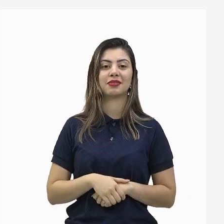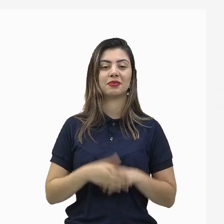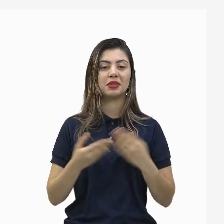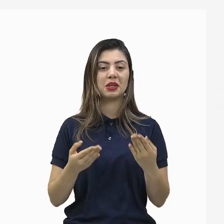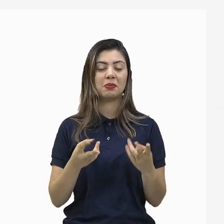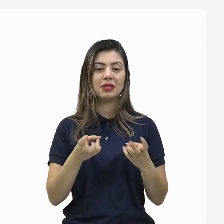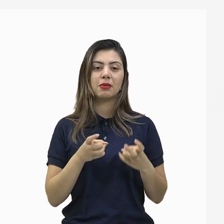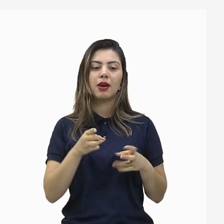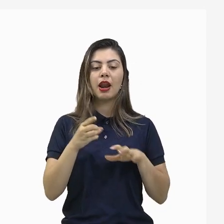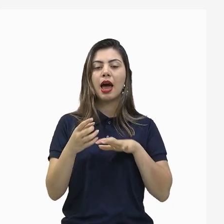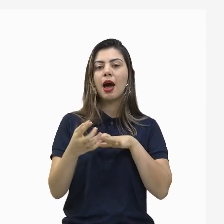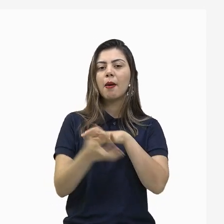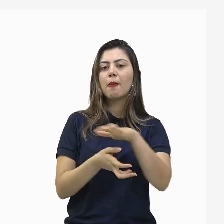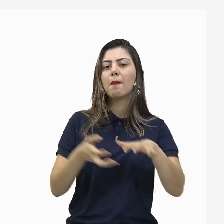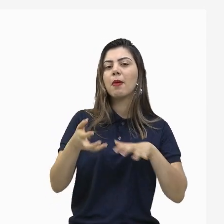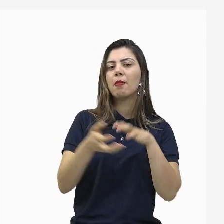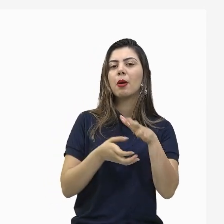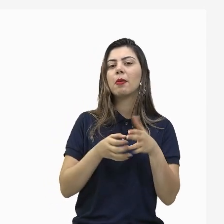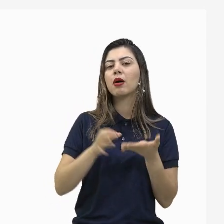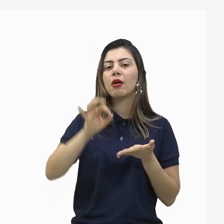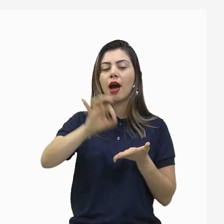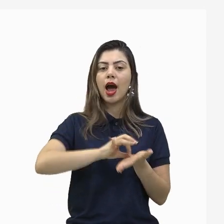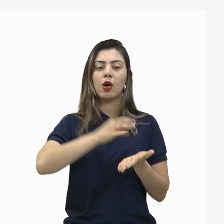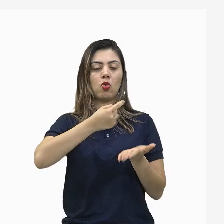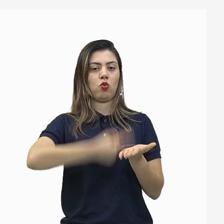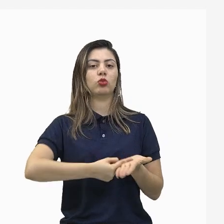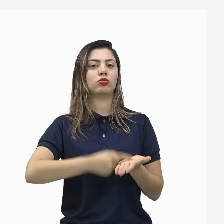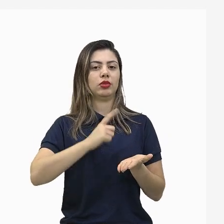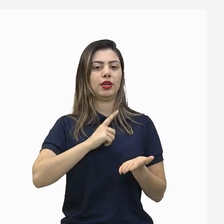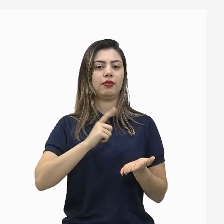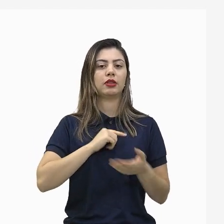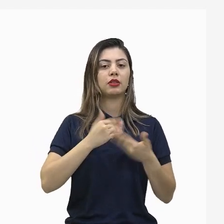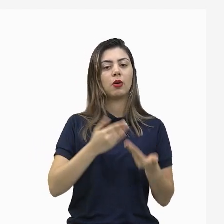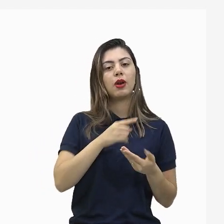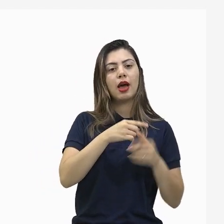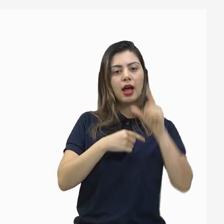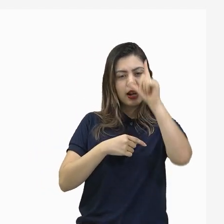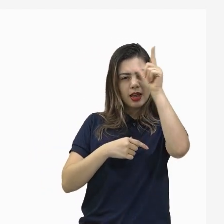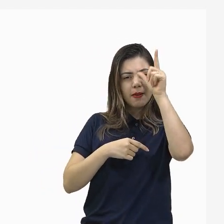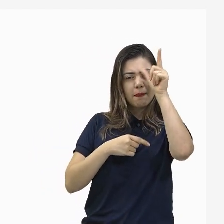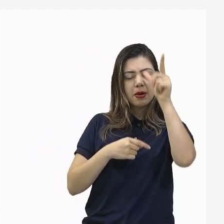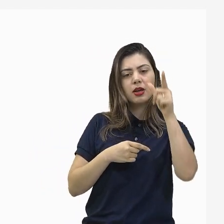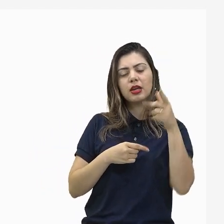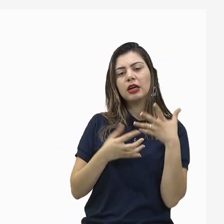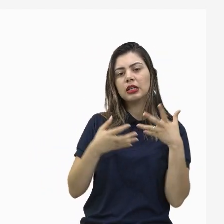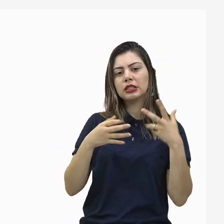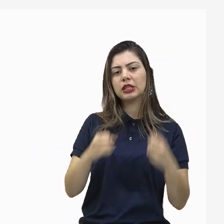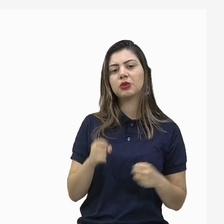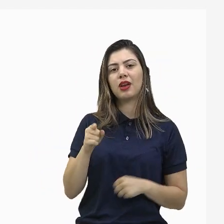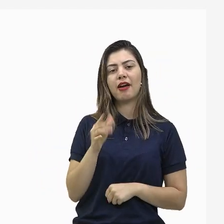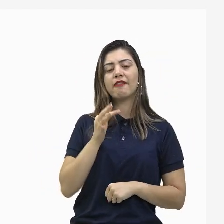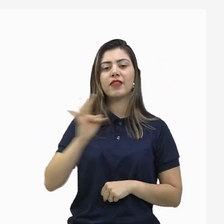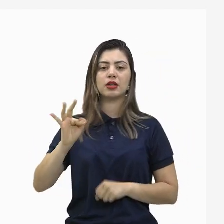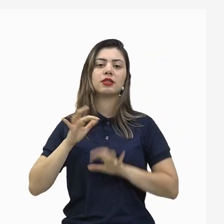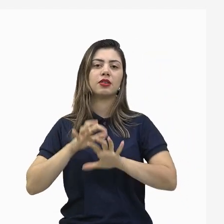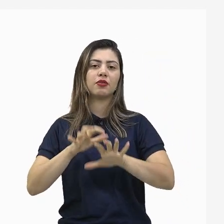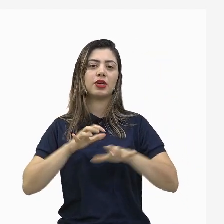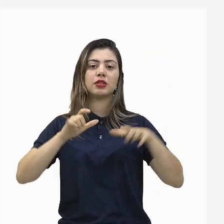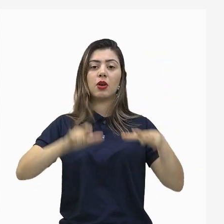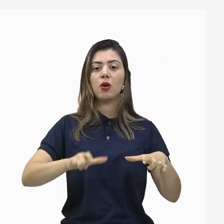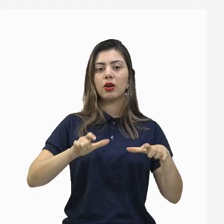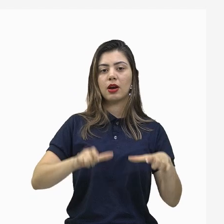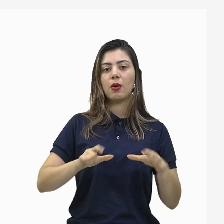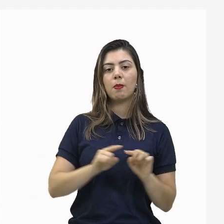foi resolvida por meio de um acordo em que a Alemanha reconheceu a influência francesa no Marrocos em troca